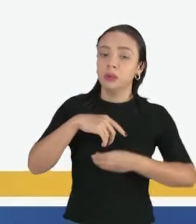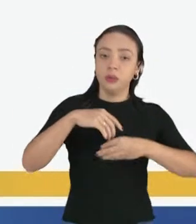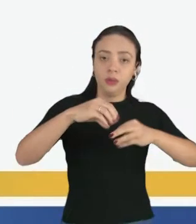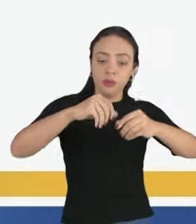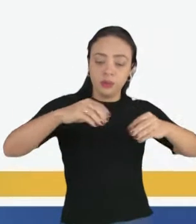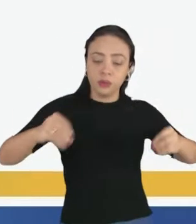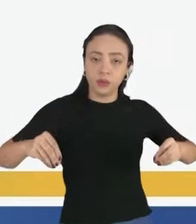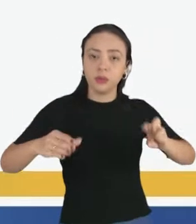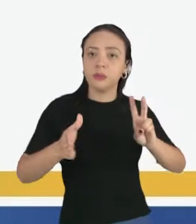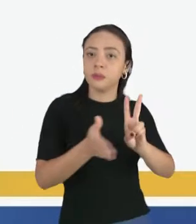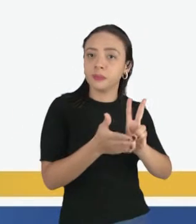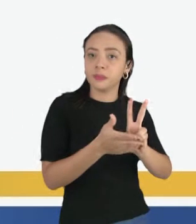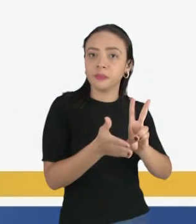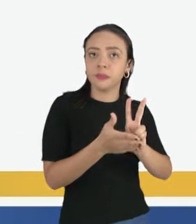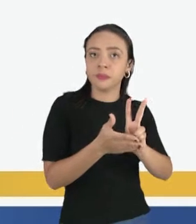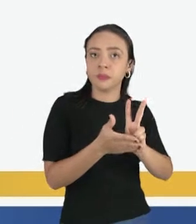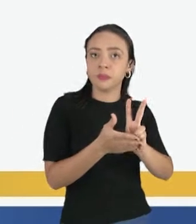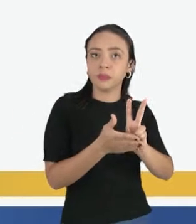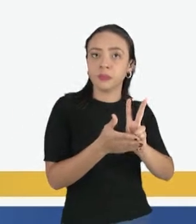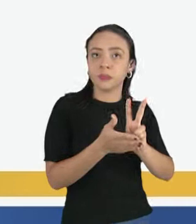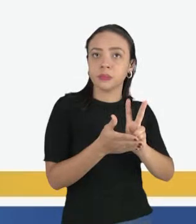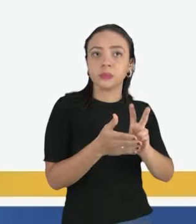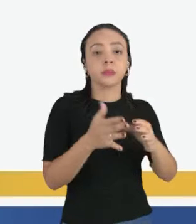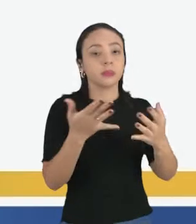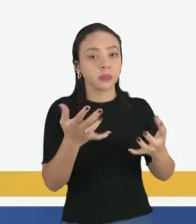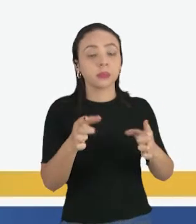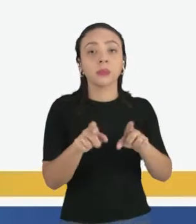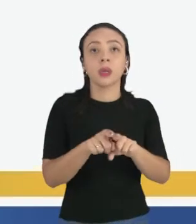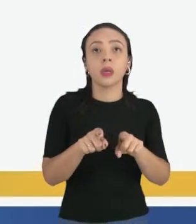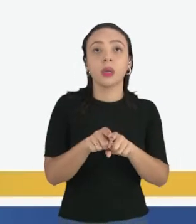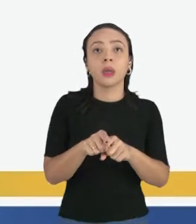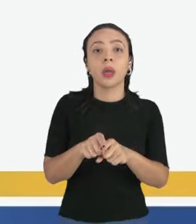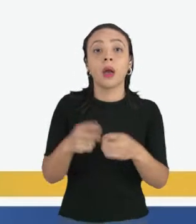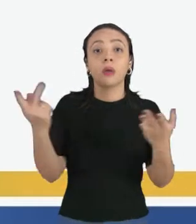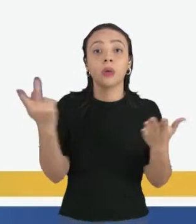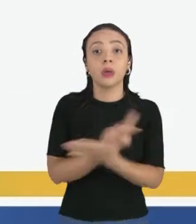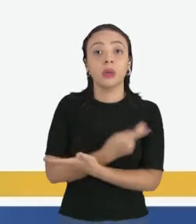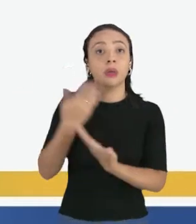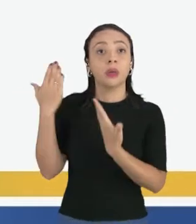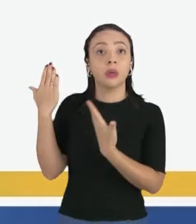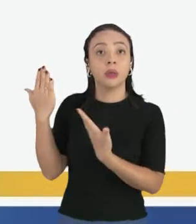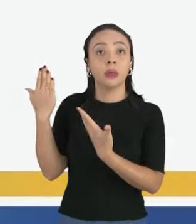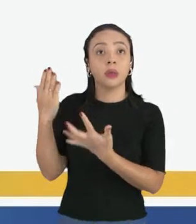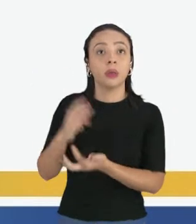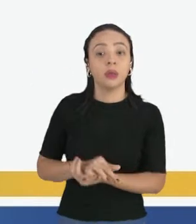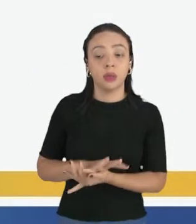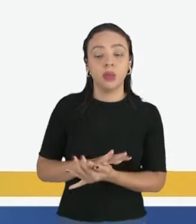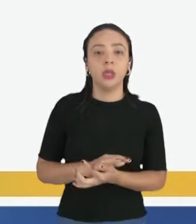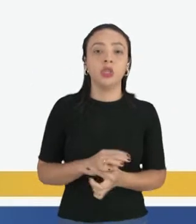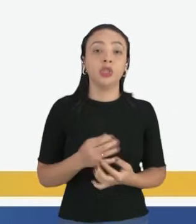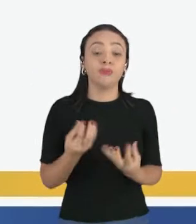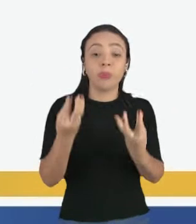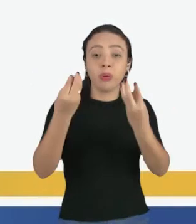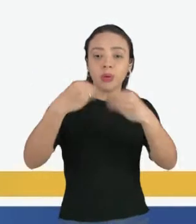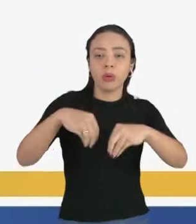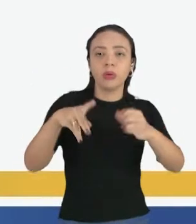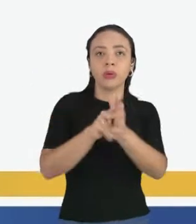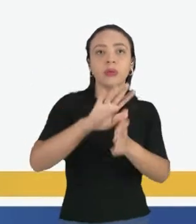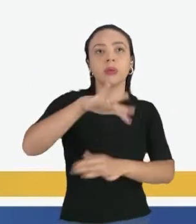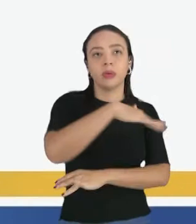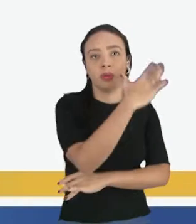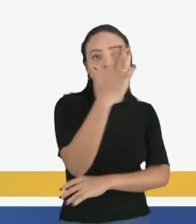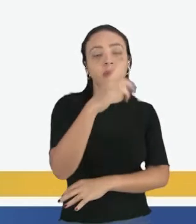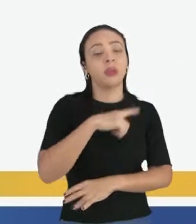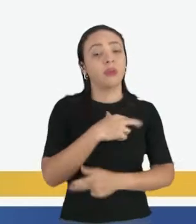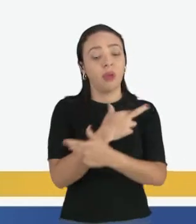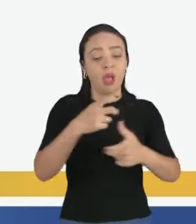indígena que chegue garimpeiros e façam esse tipo de dano ambiental. E muitos dos lugares, essas